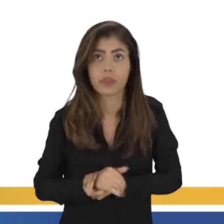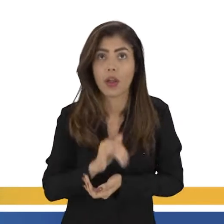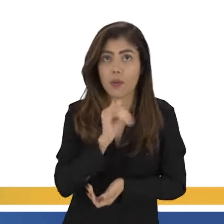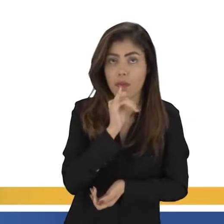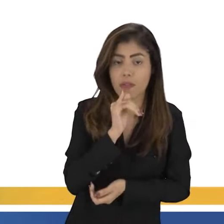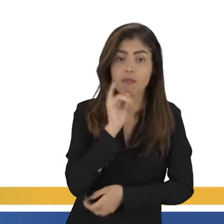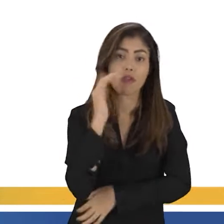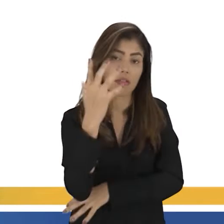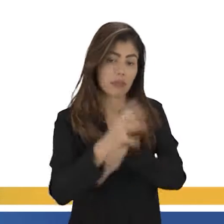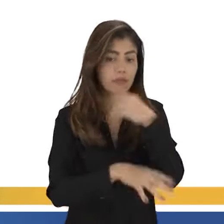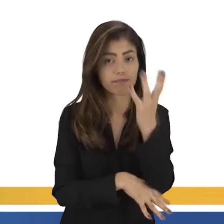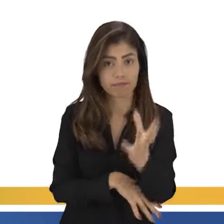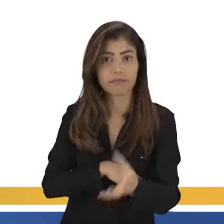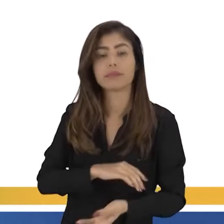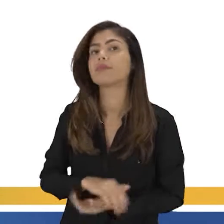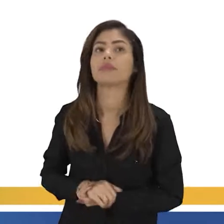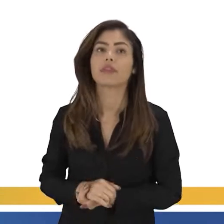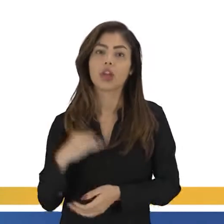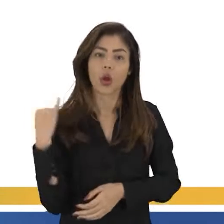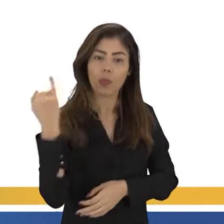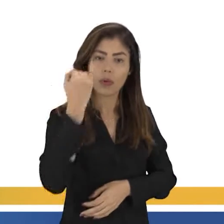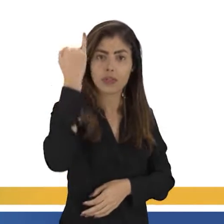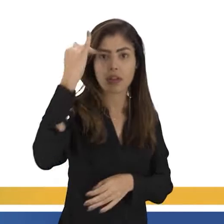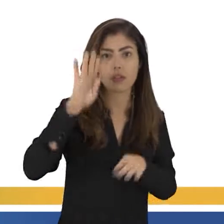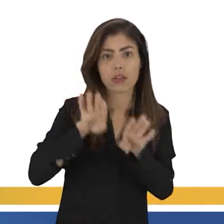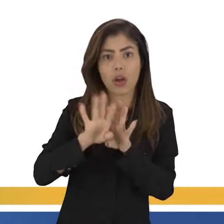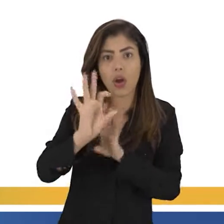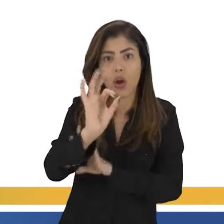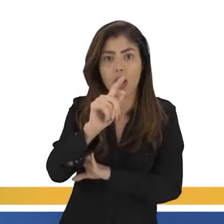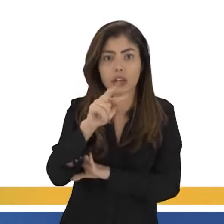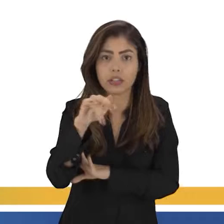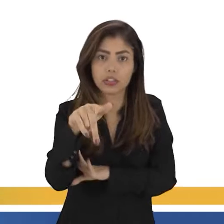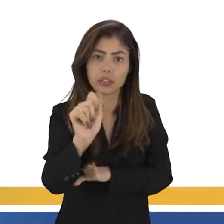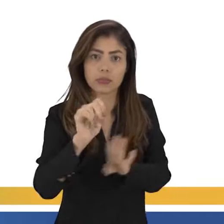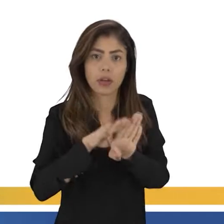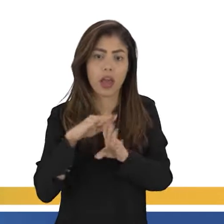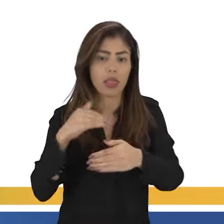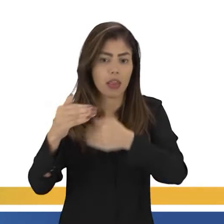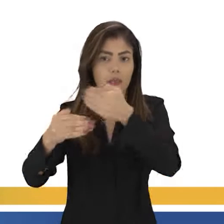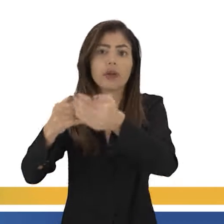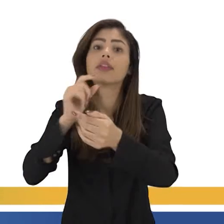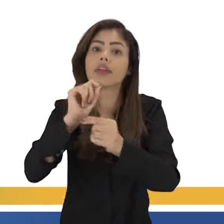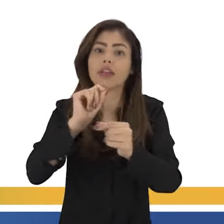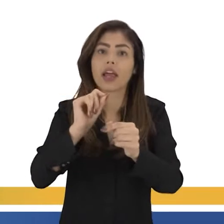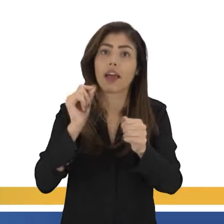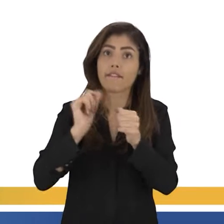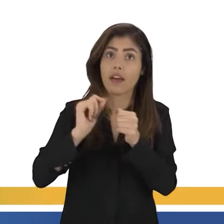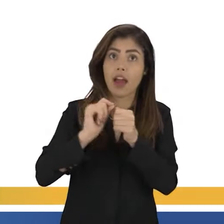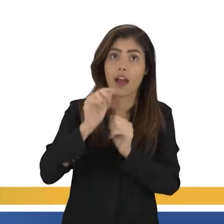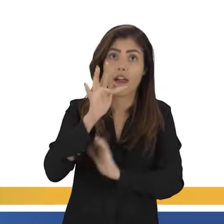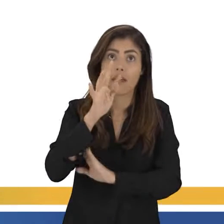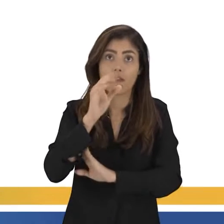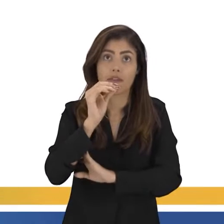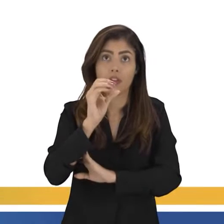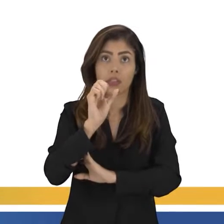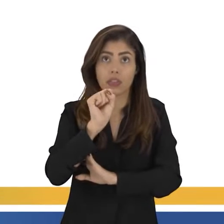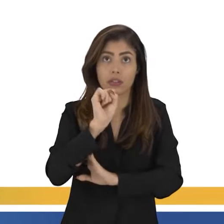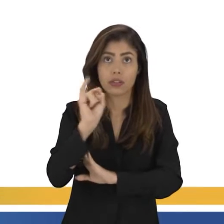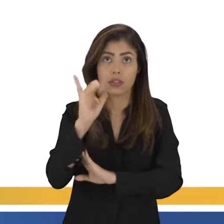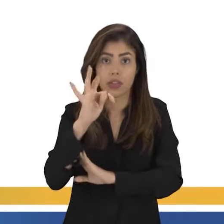os vegetais, tá, que é o principal organismo, tá, desse processo, através da fotossíntese e da